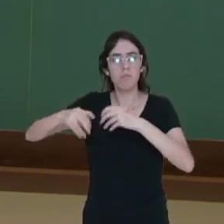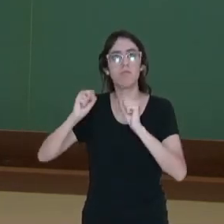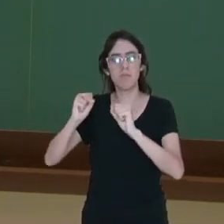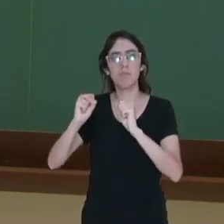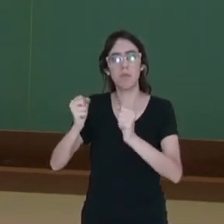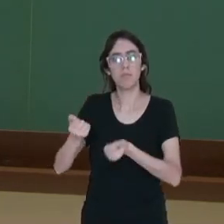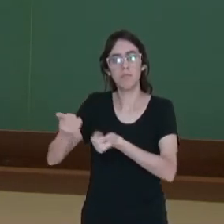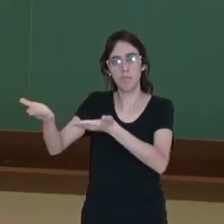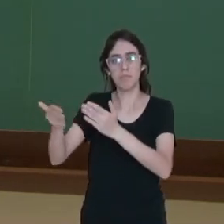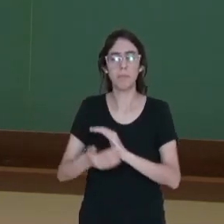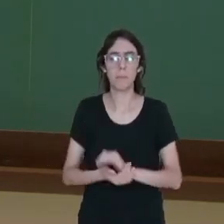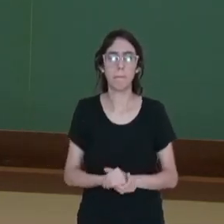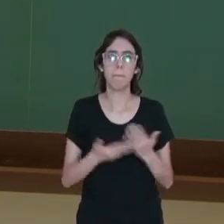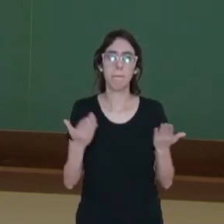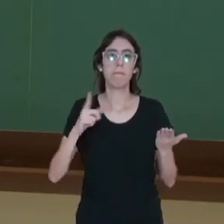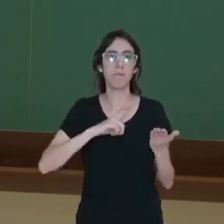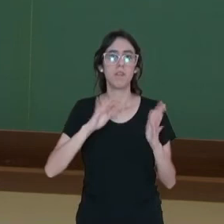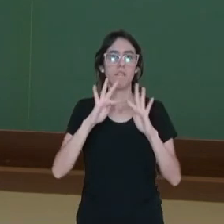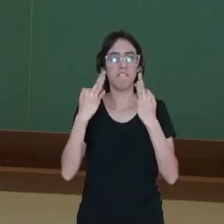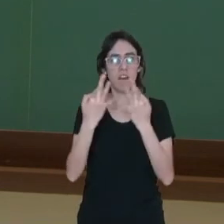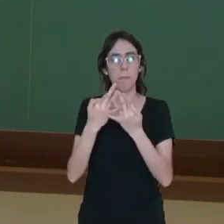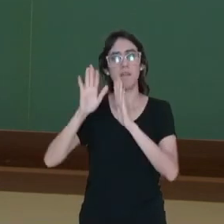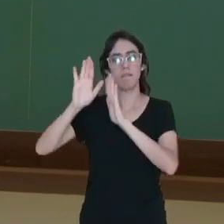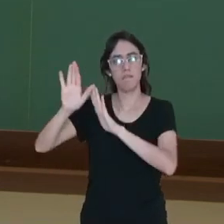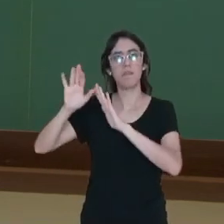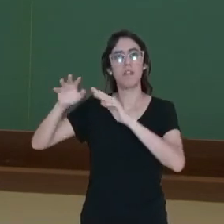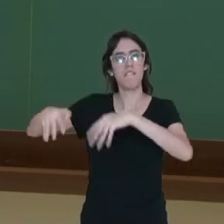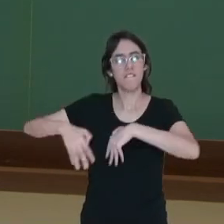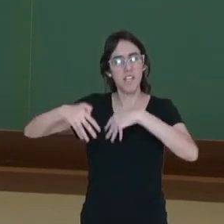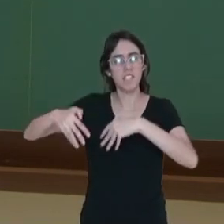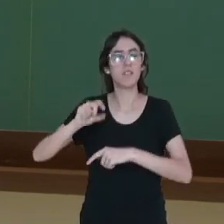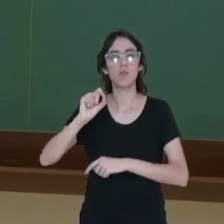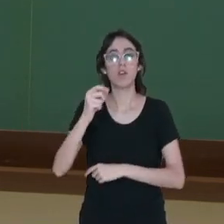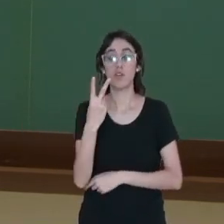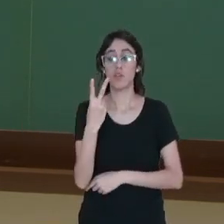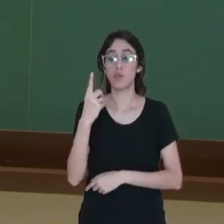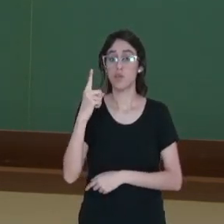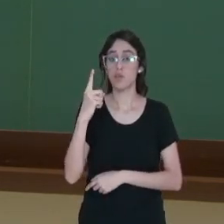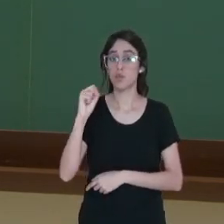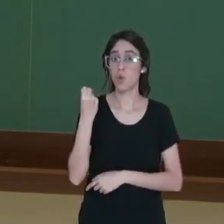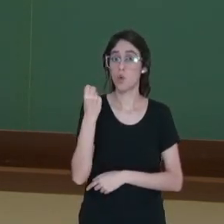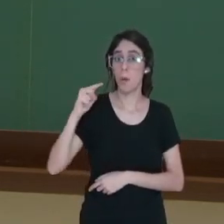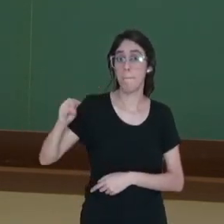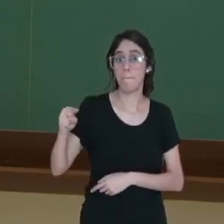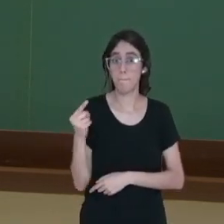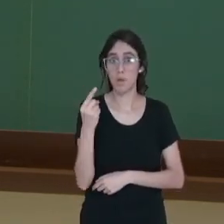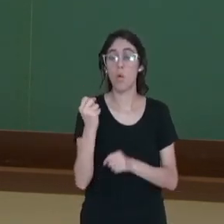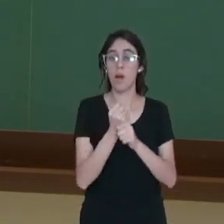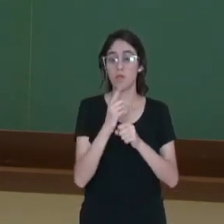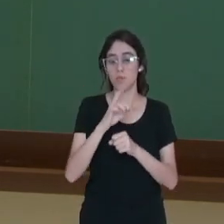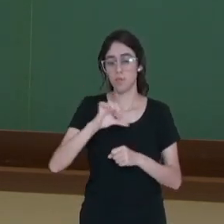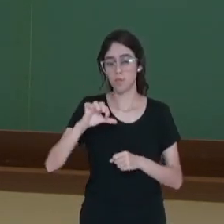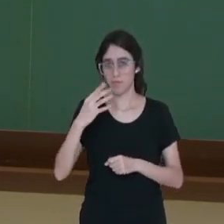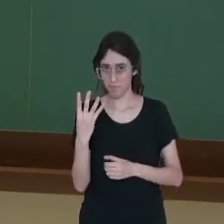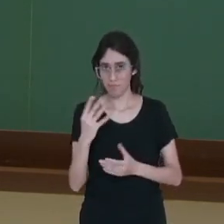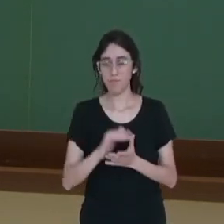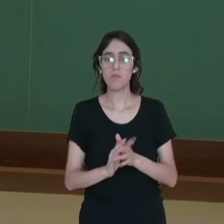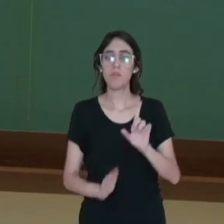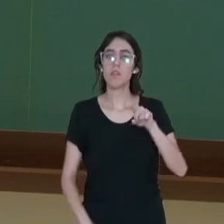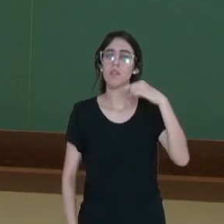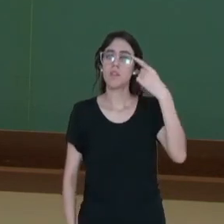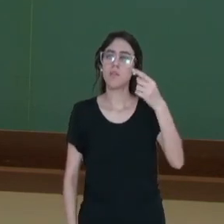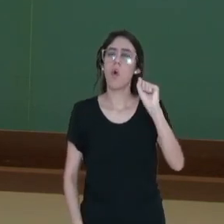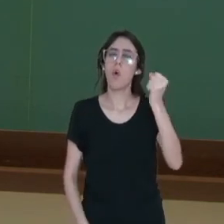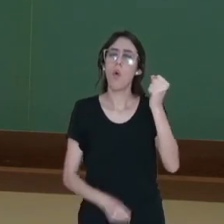assentadas em fazendas, em terras, era de 218 mil em 1994. Depois dos 8 anos de Fernando